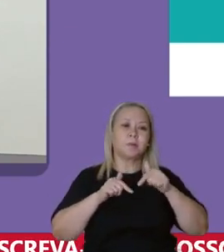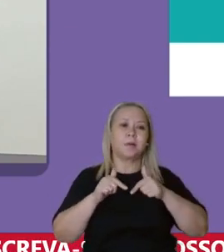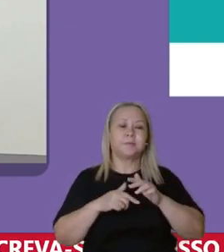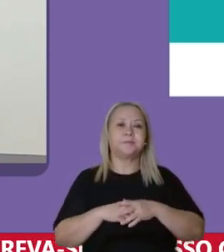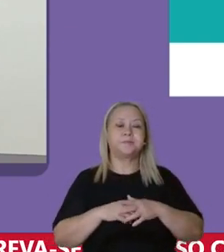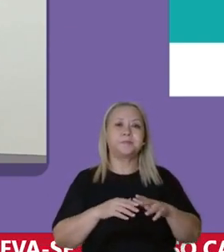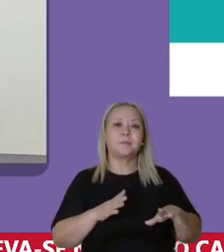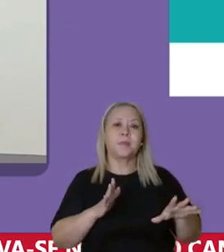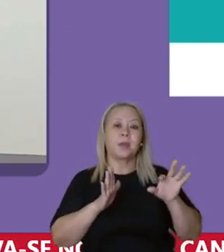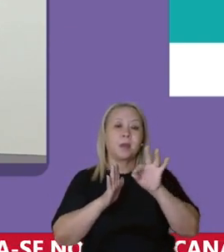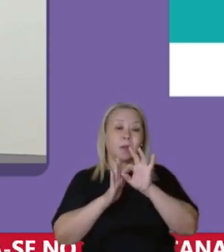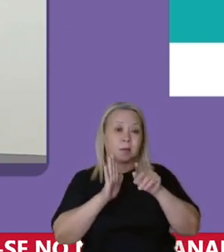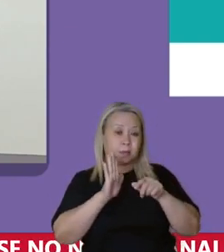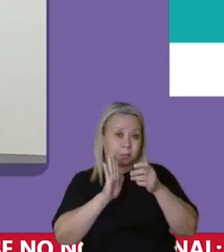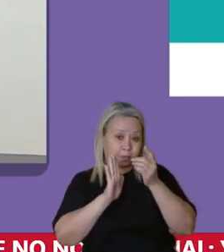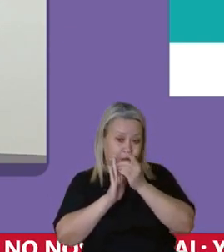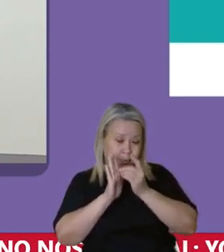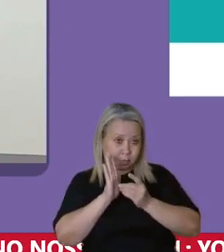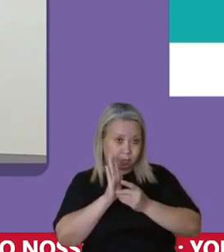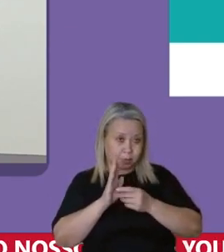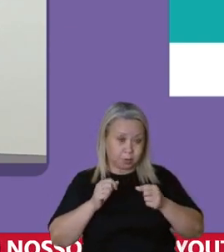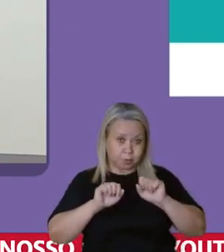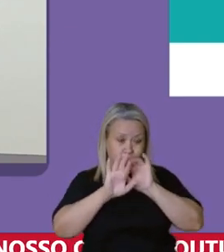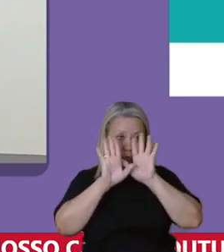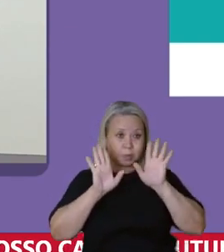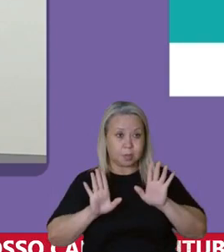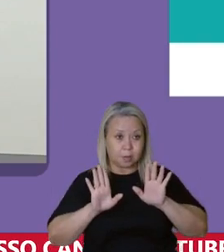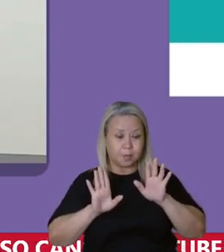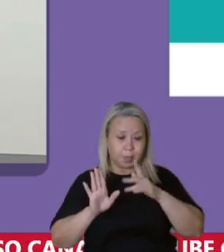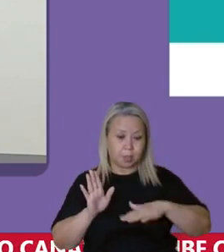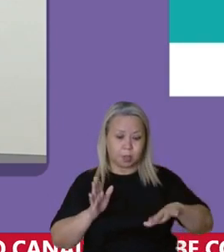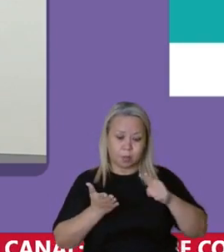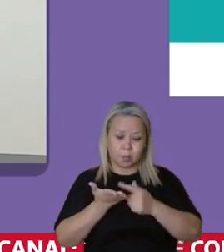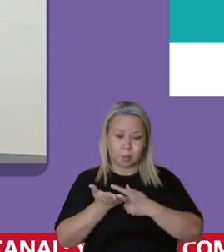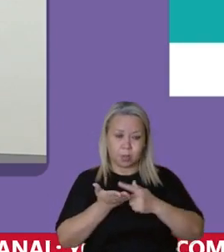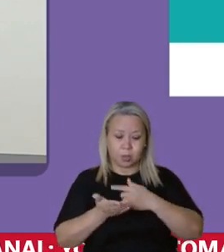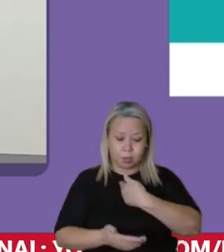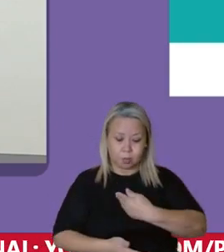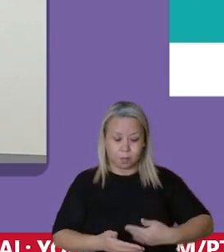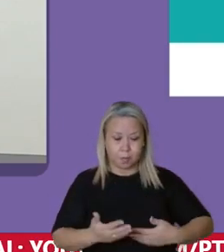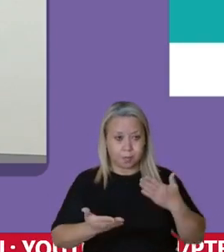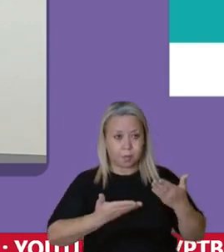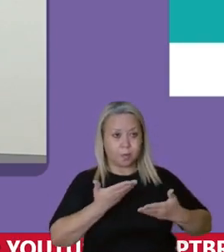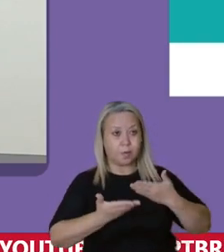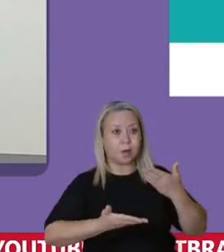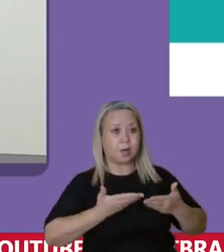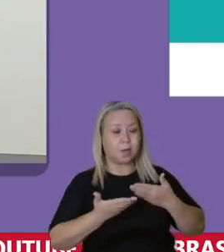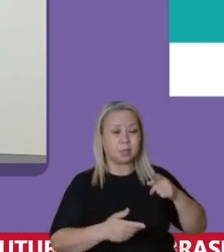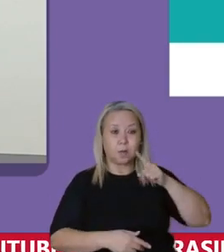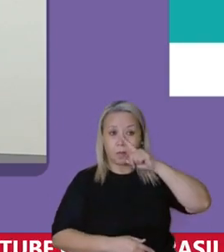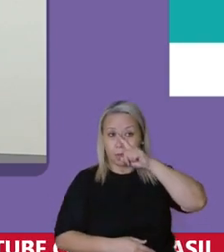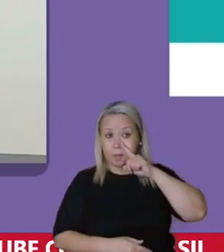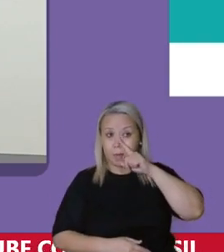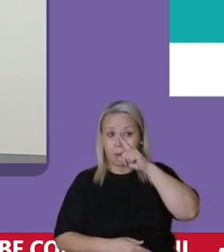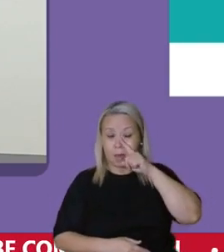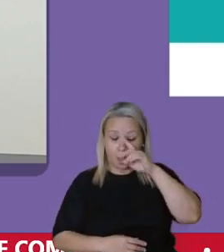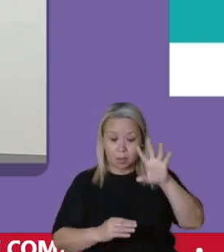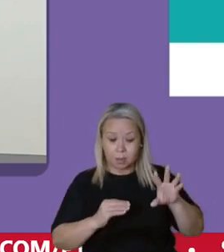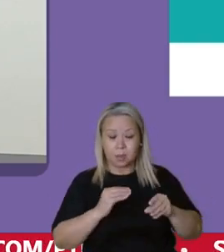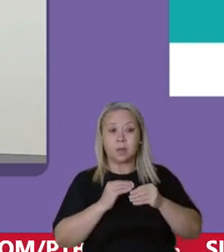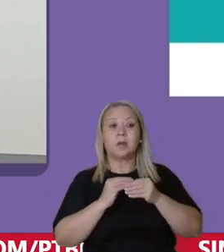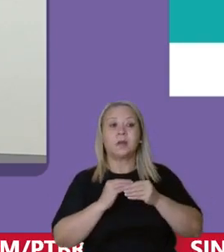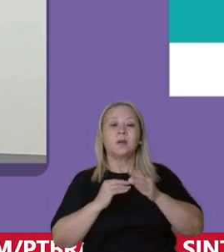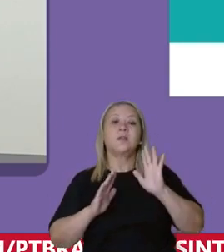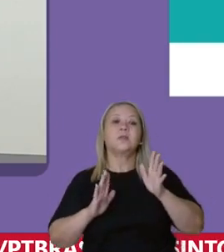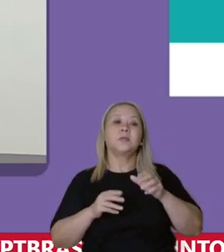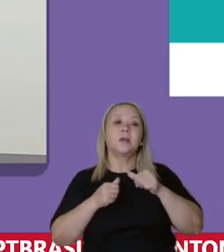que demonstram claramente toda a agenda do governo em relação e todas as ameaças, inclusive que já estão